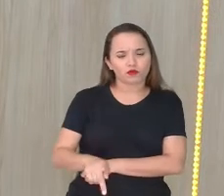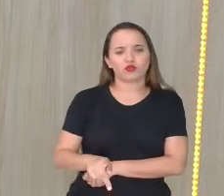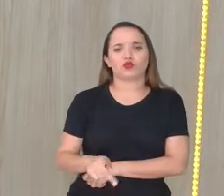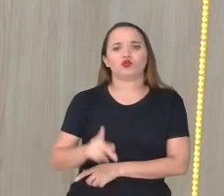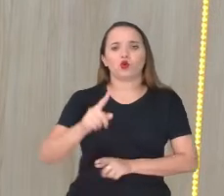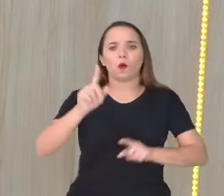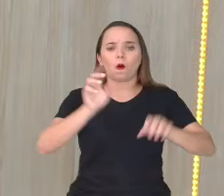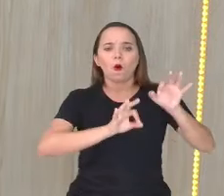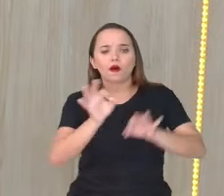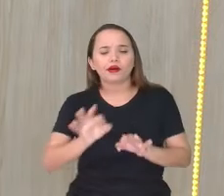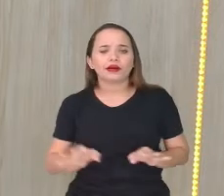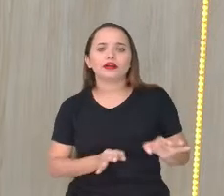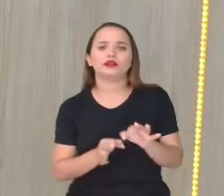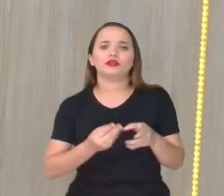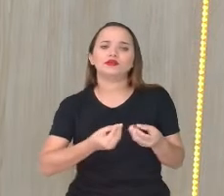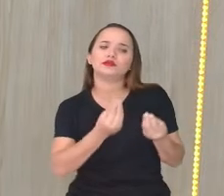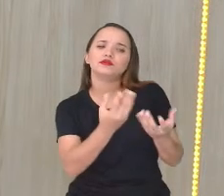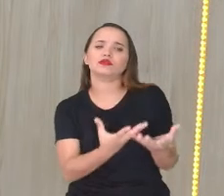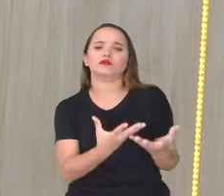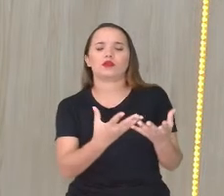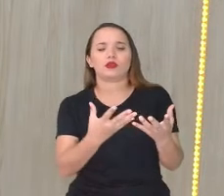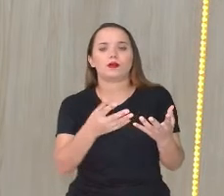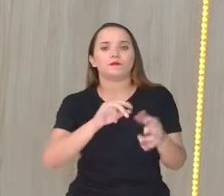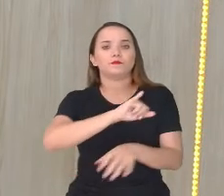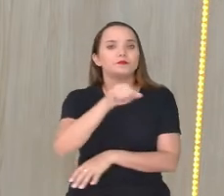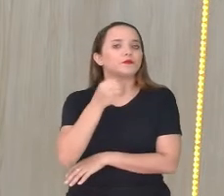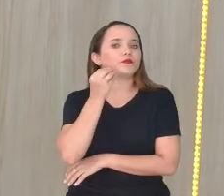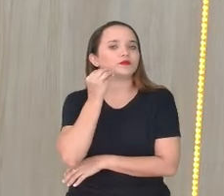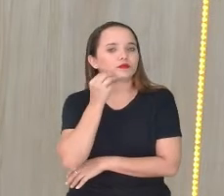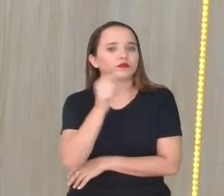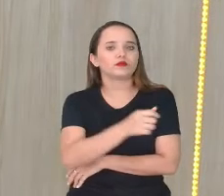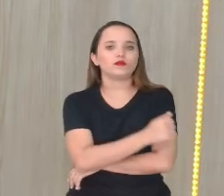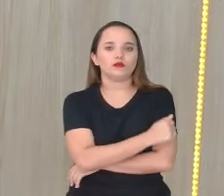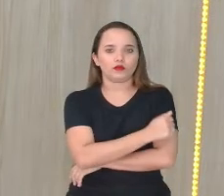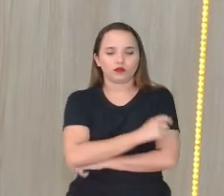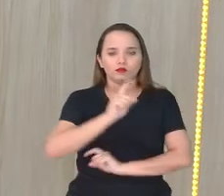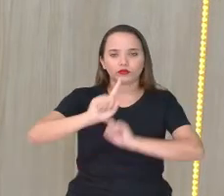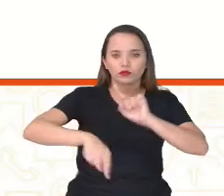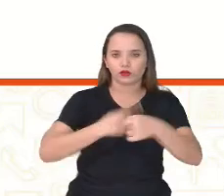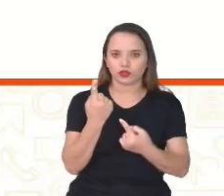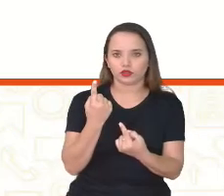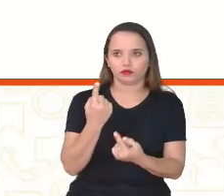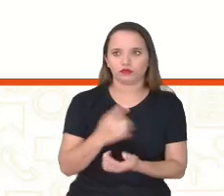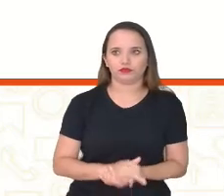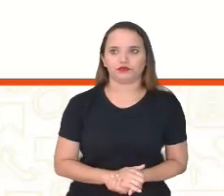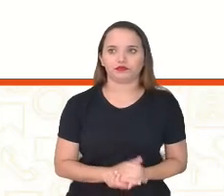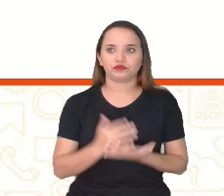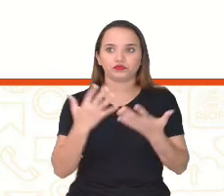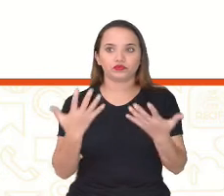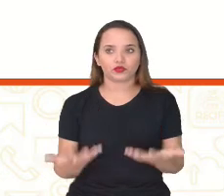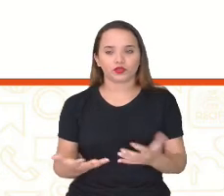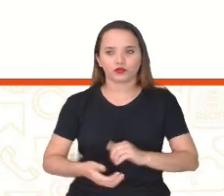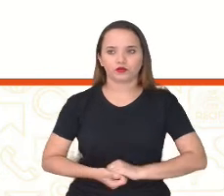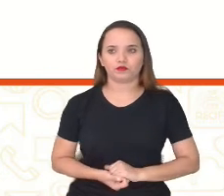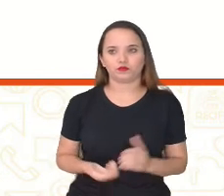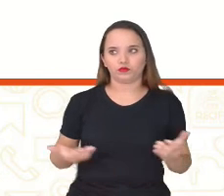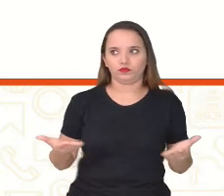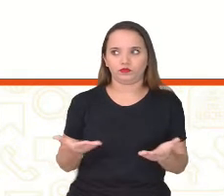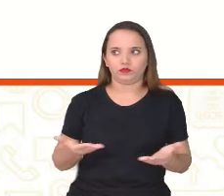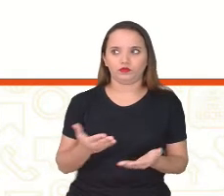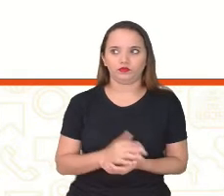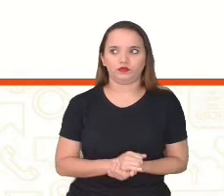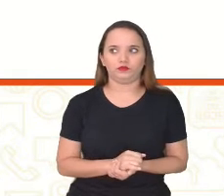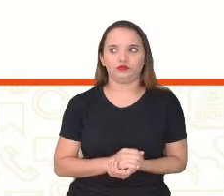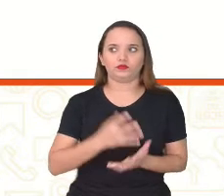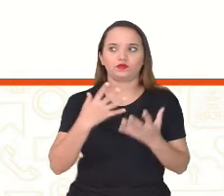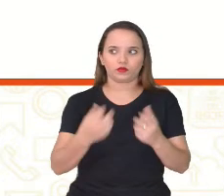e oferecer possibilidades de avanço para esse estudante. Vamos ver aqui,